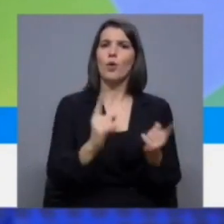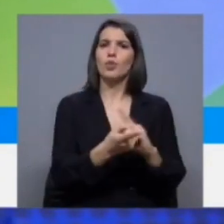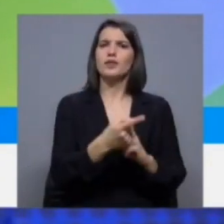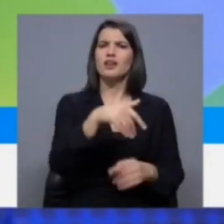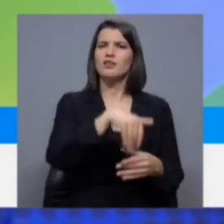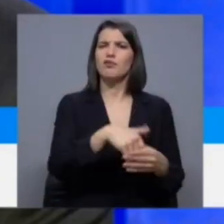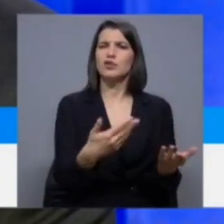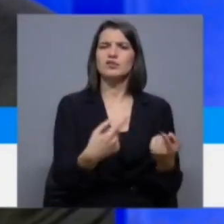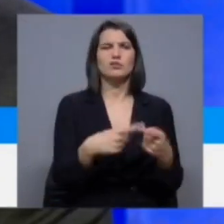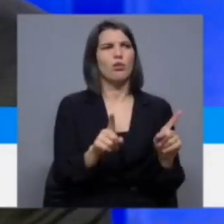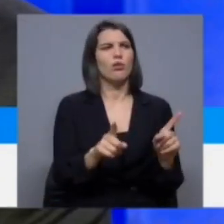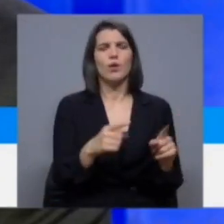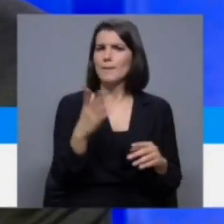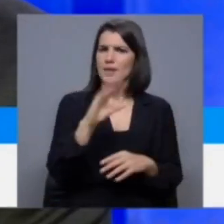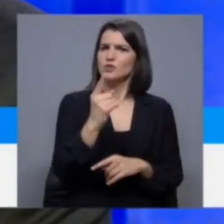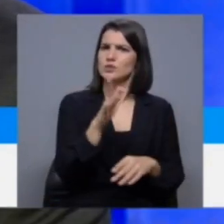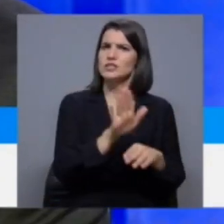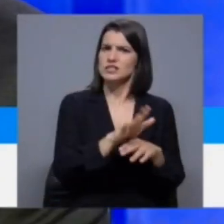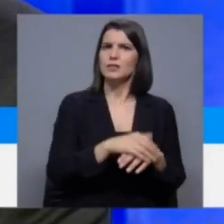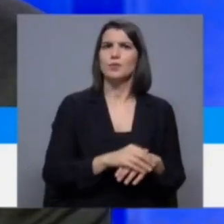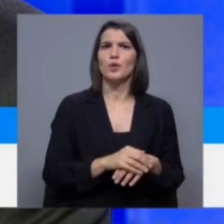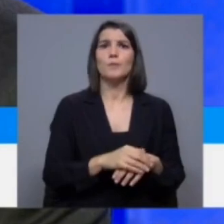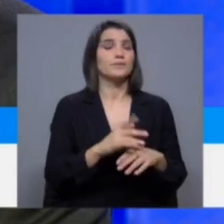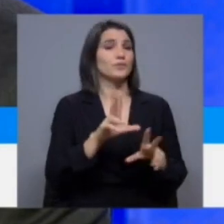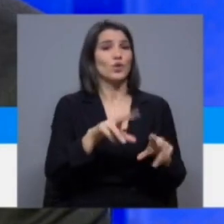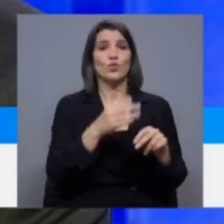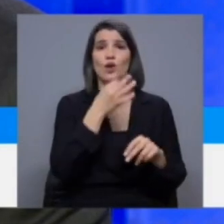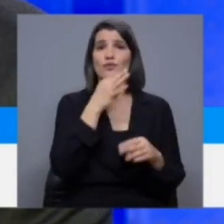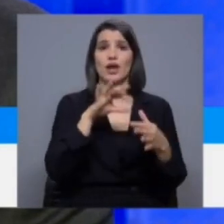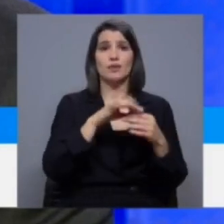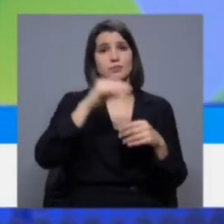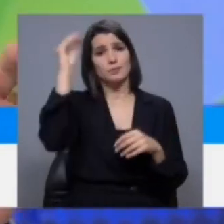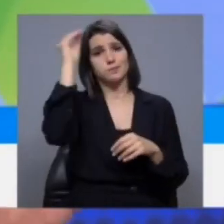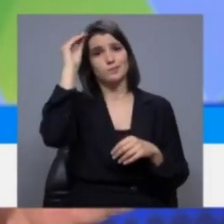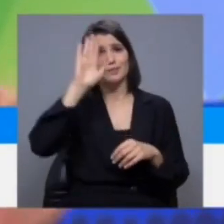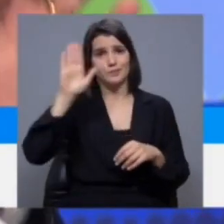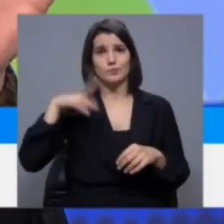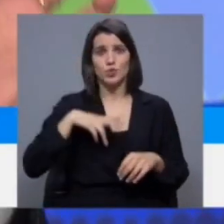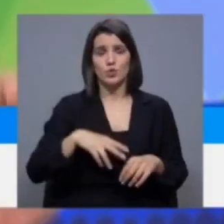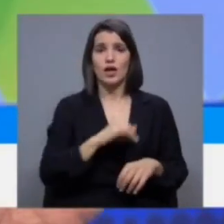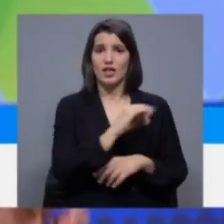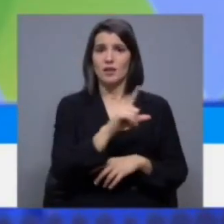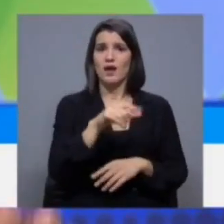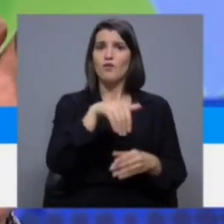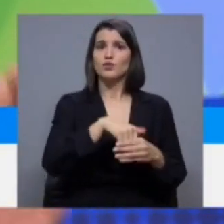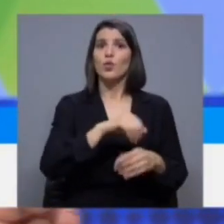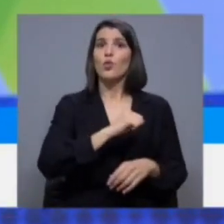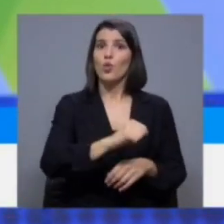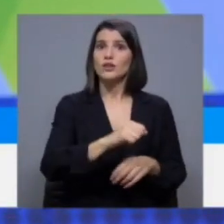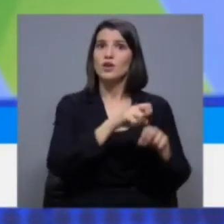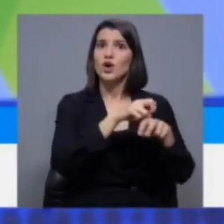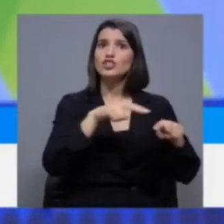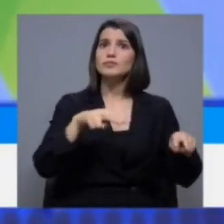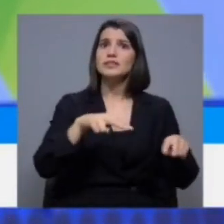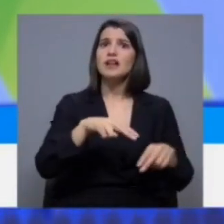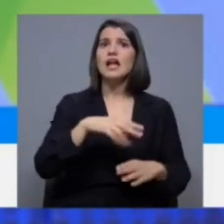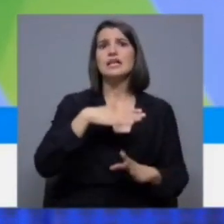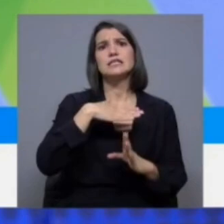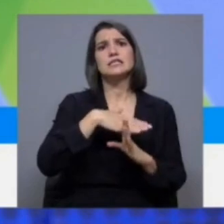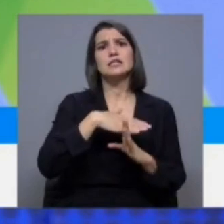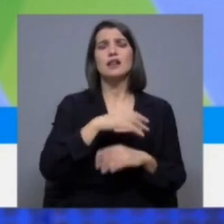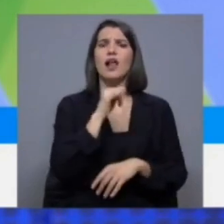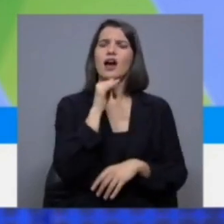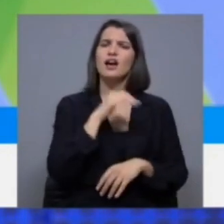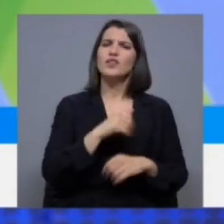contrário nos votações eu vou dar outro exemplo para além de nunca falar sobre o interior do país a iniciativa Liberal voltou contra o hospital central do Algarve